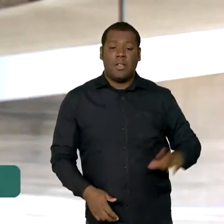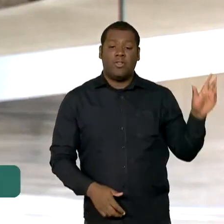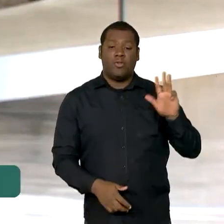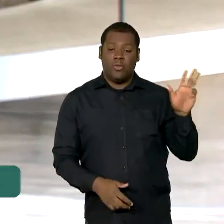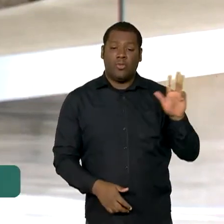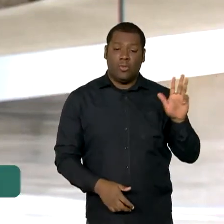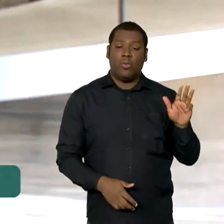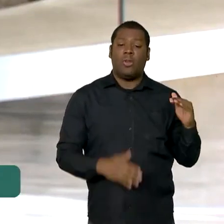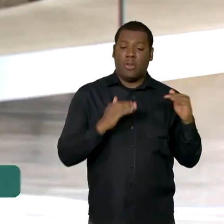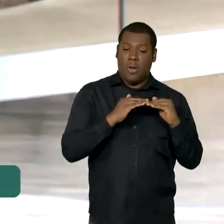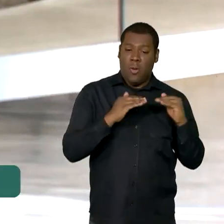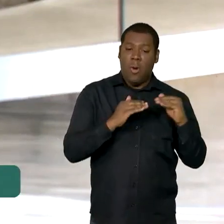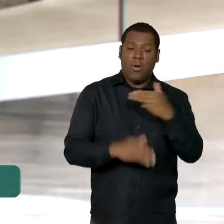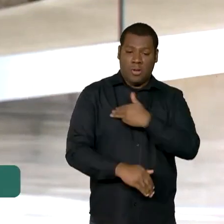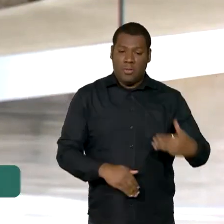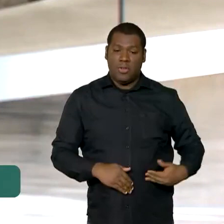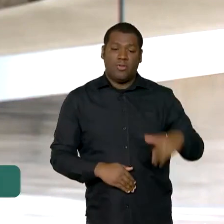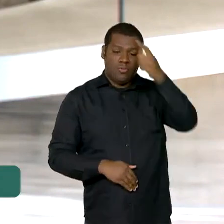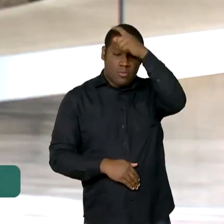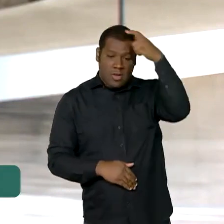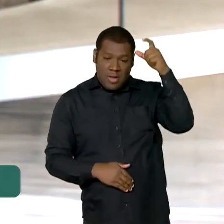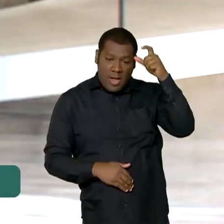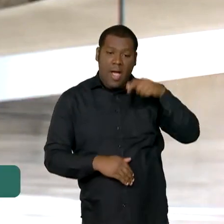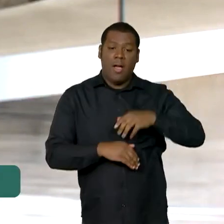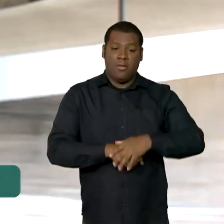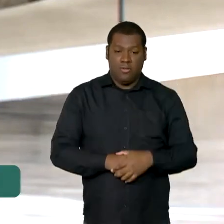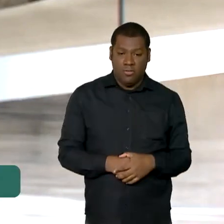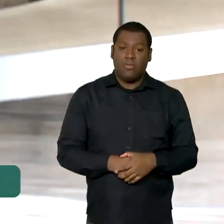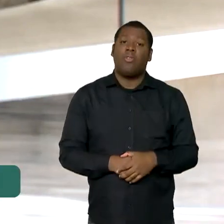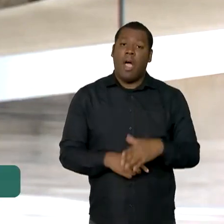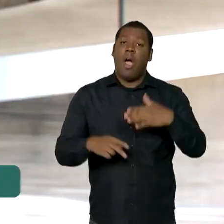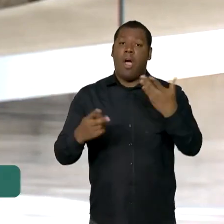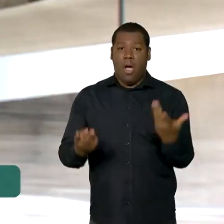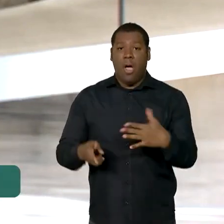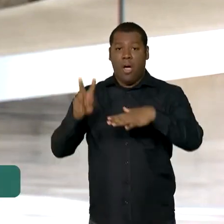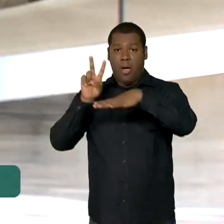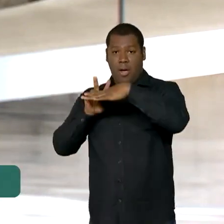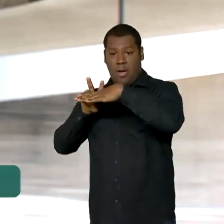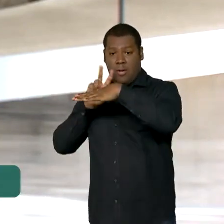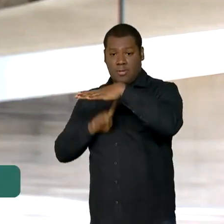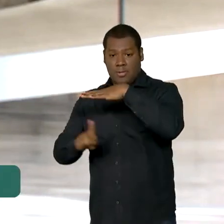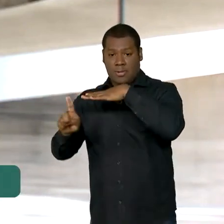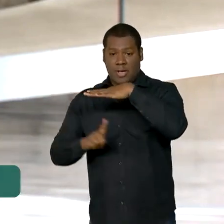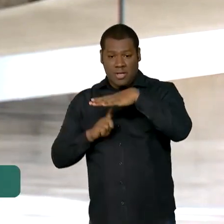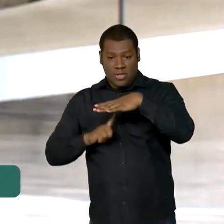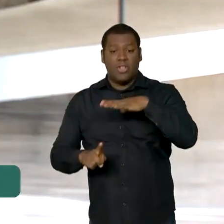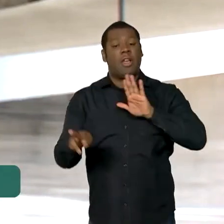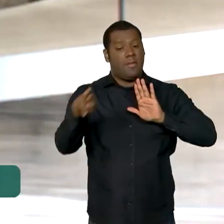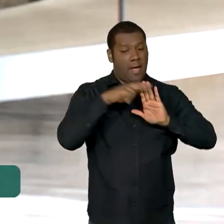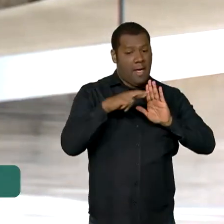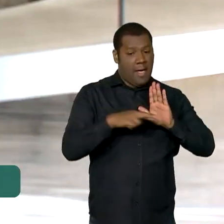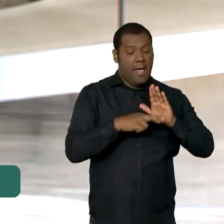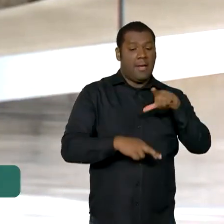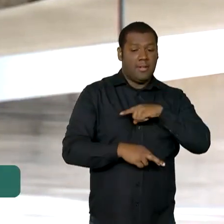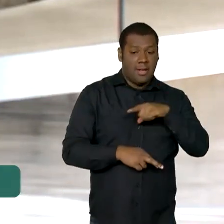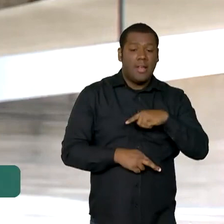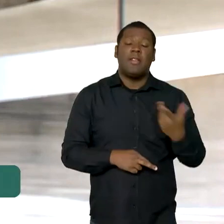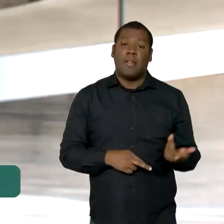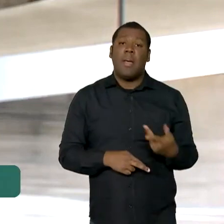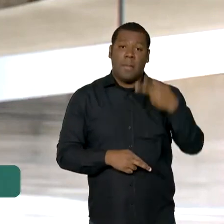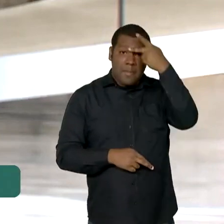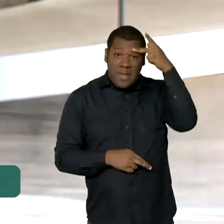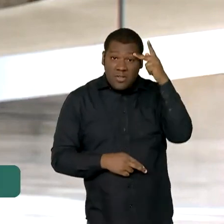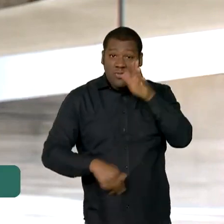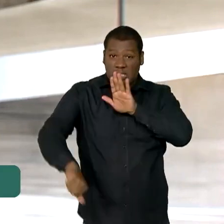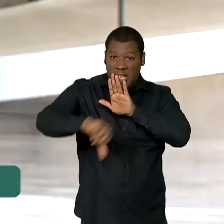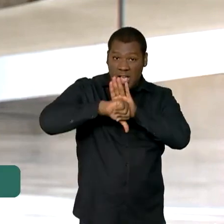ministro explicou, manteve outras restrições à saída temporária, além de impedir que os condenados por crimes com violência grave